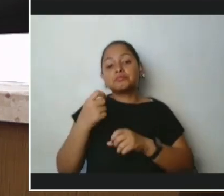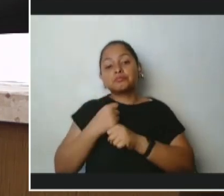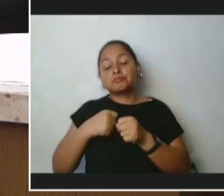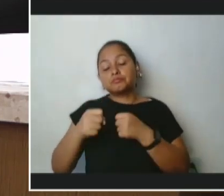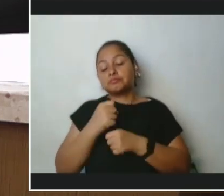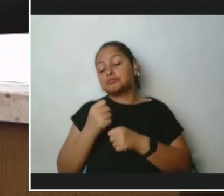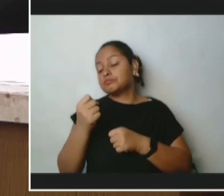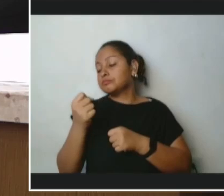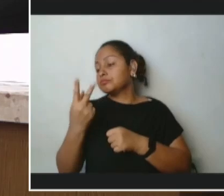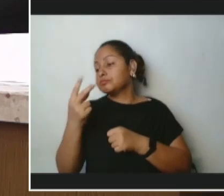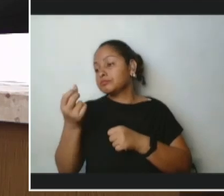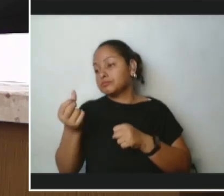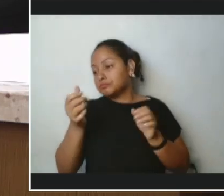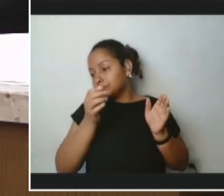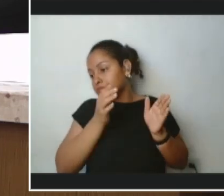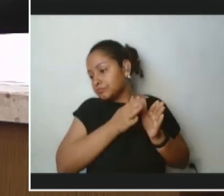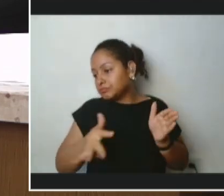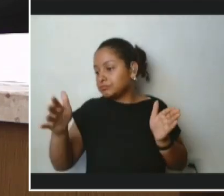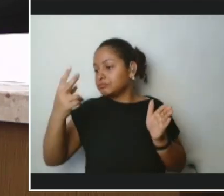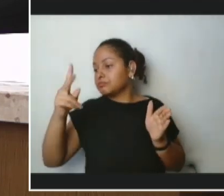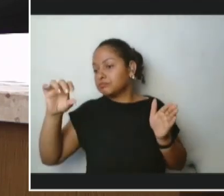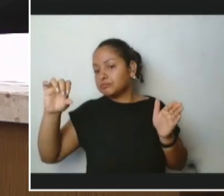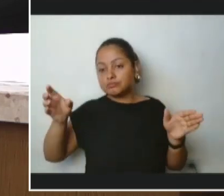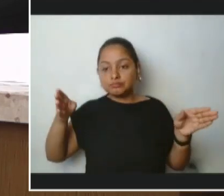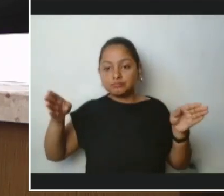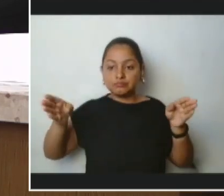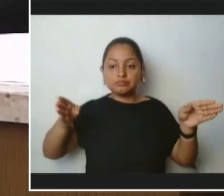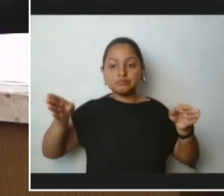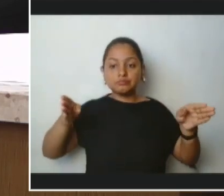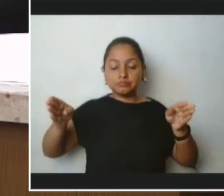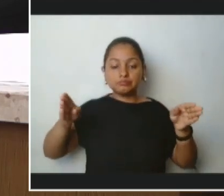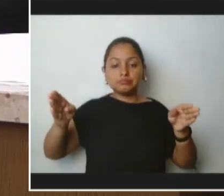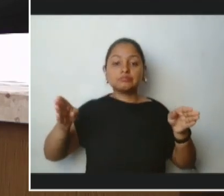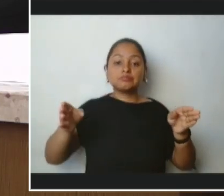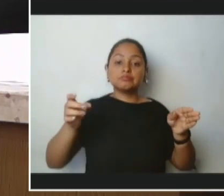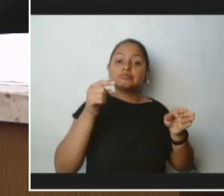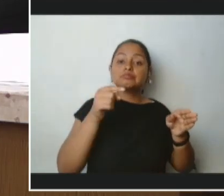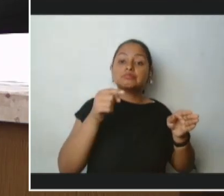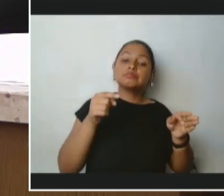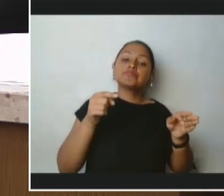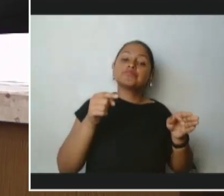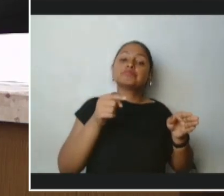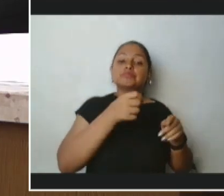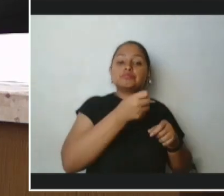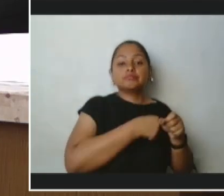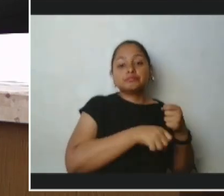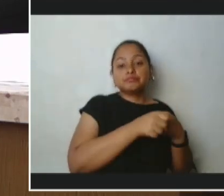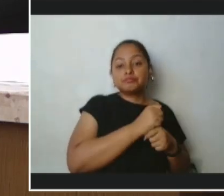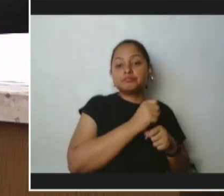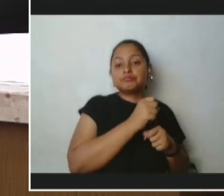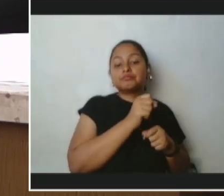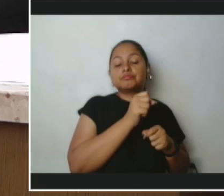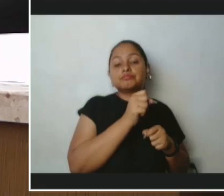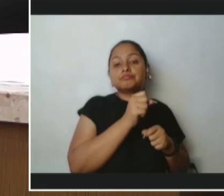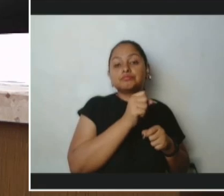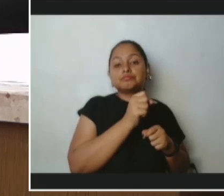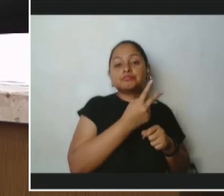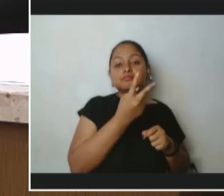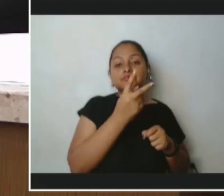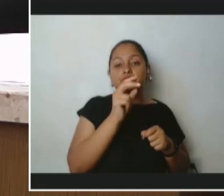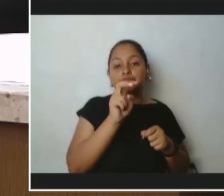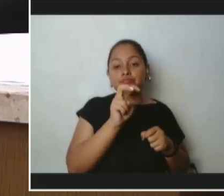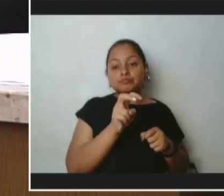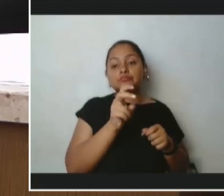o 2025, o exercício de 2025, a administração atual ela está trabalhando com orçamento ainda elaborado